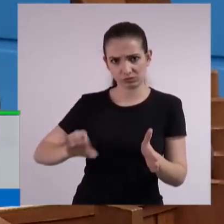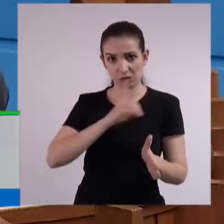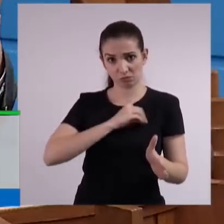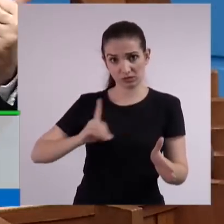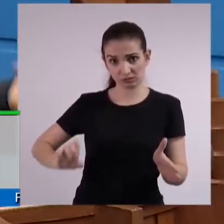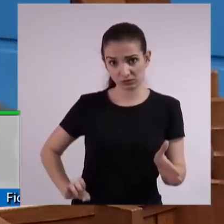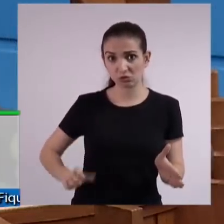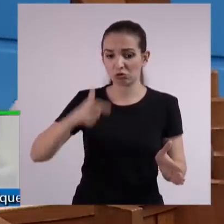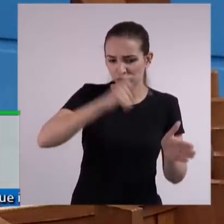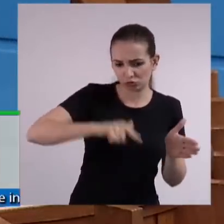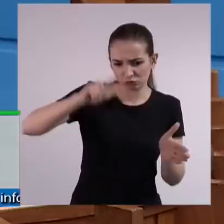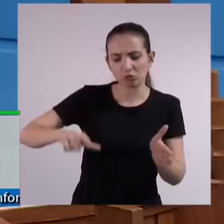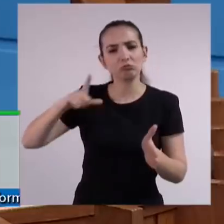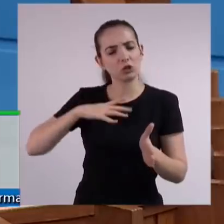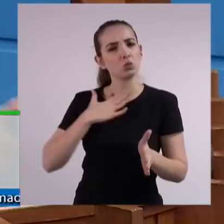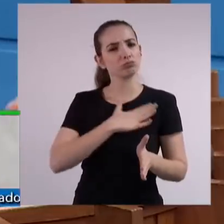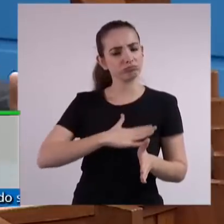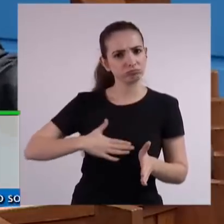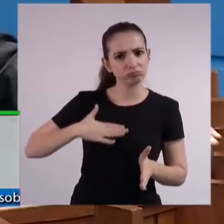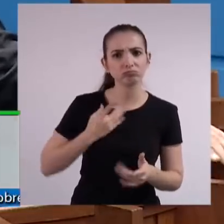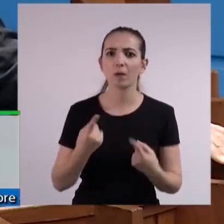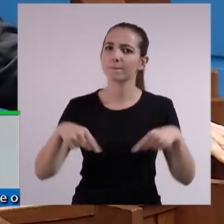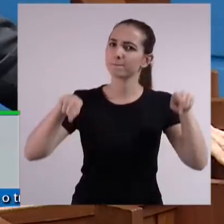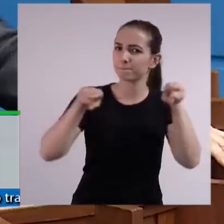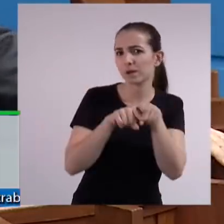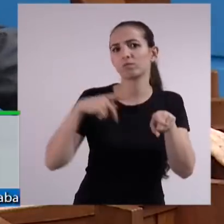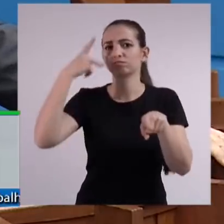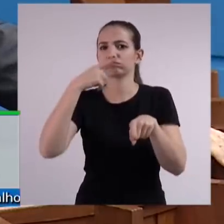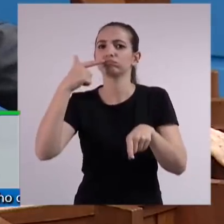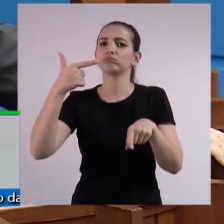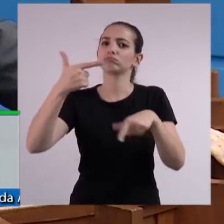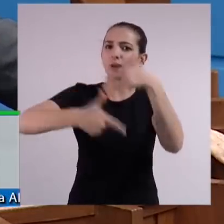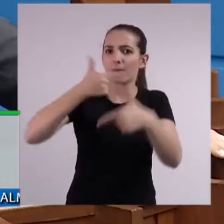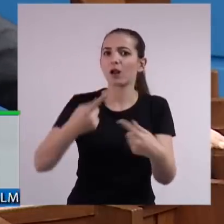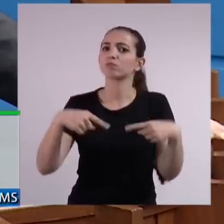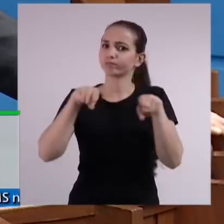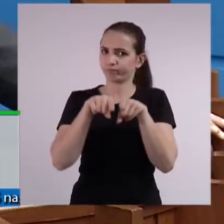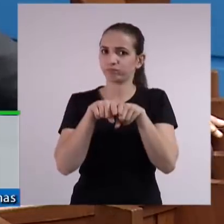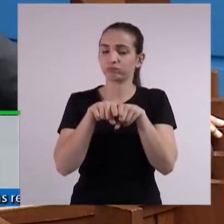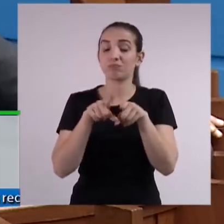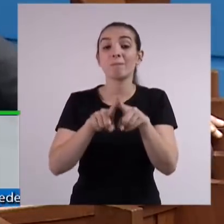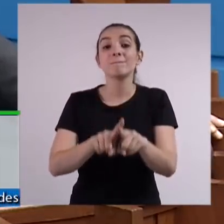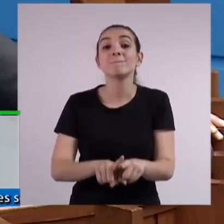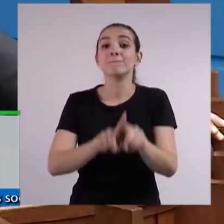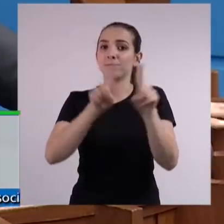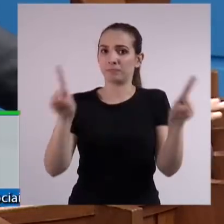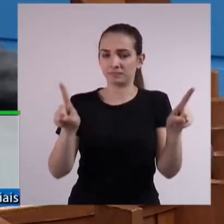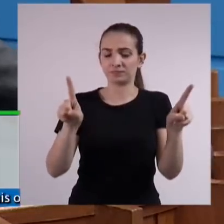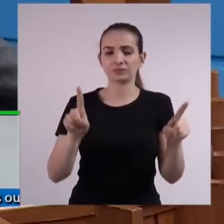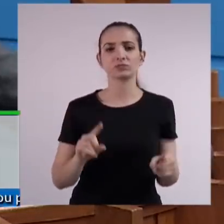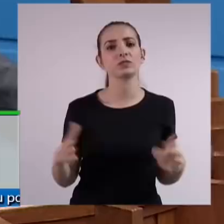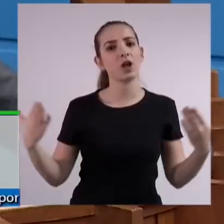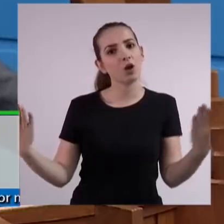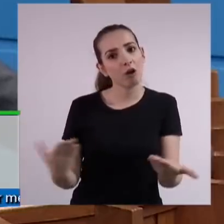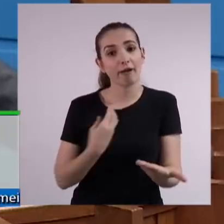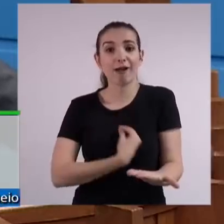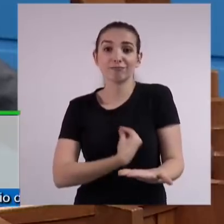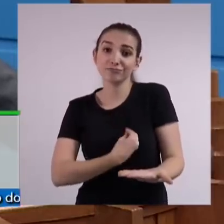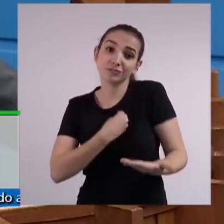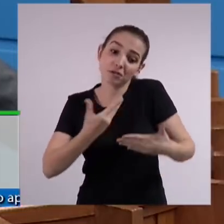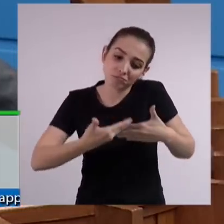política, uma relação de parceria, uma relação de trabalho. Entretanto, quis o